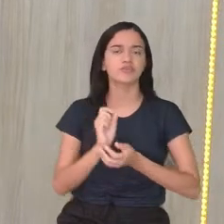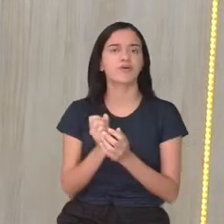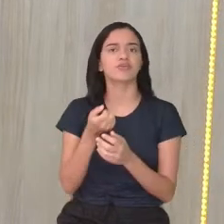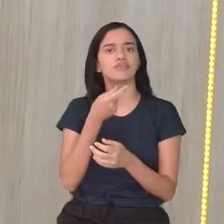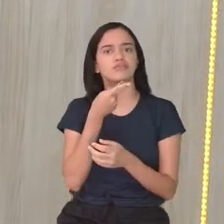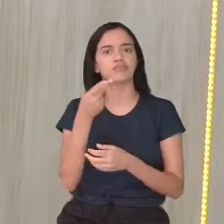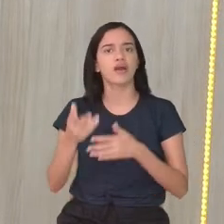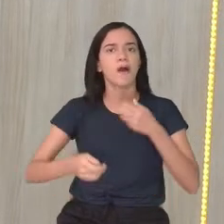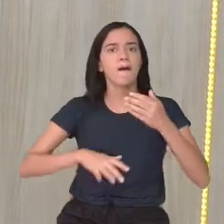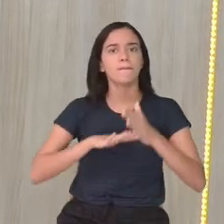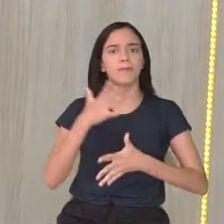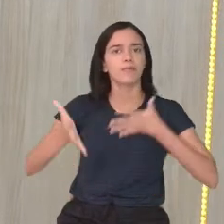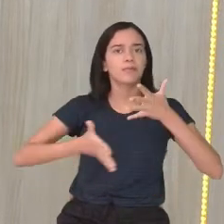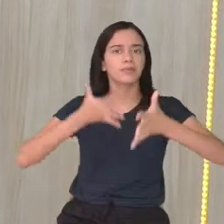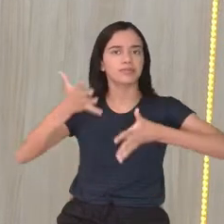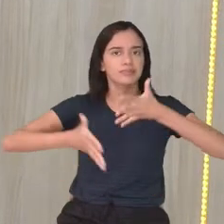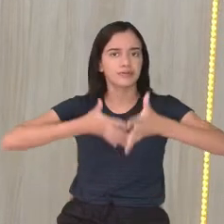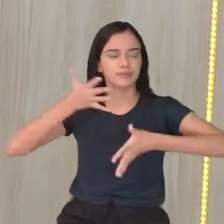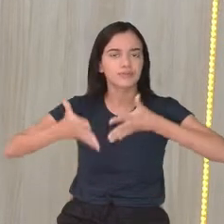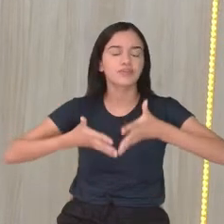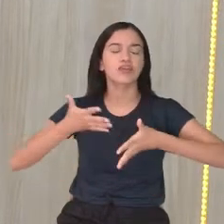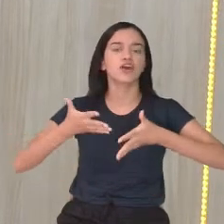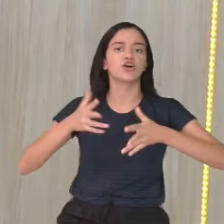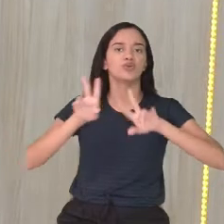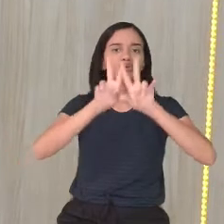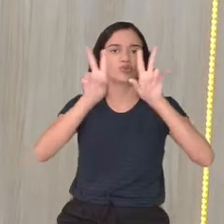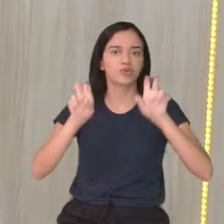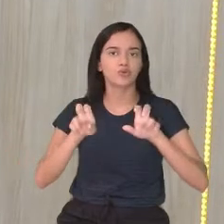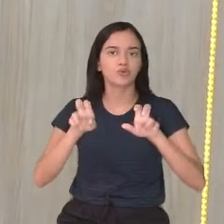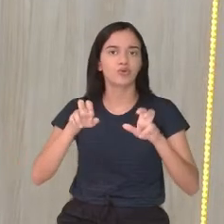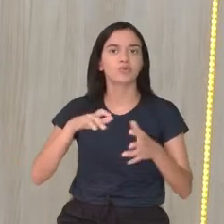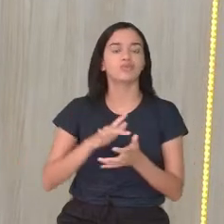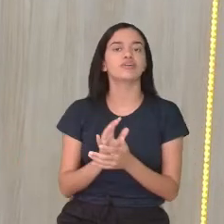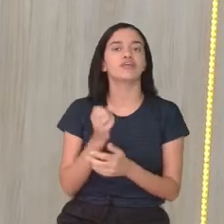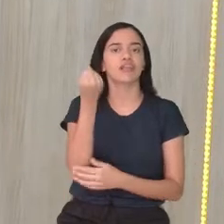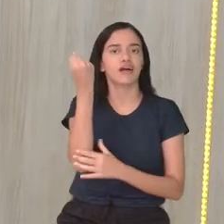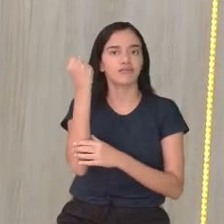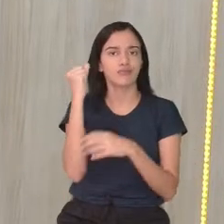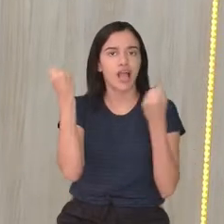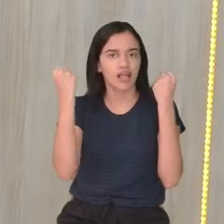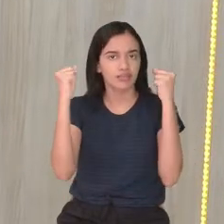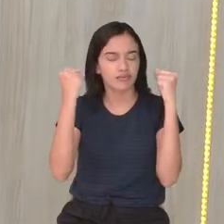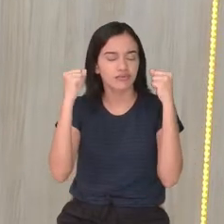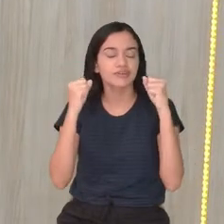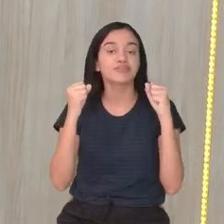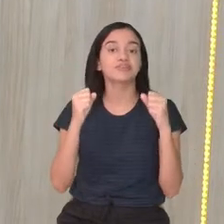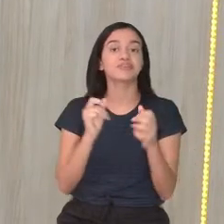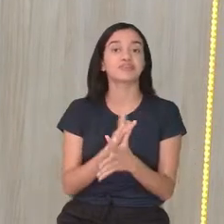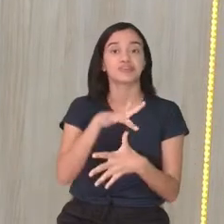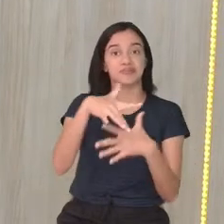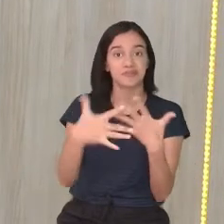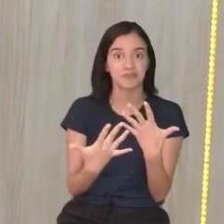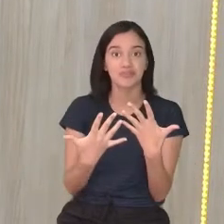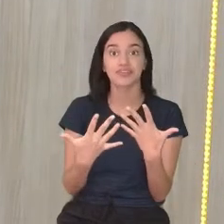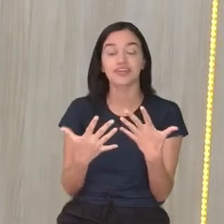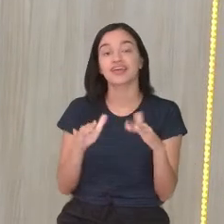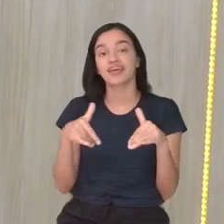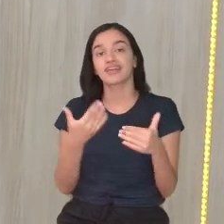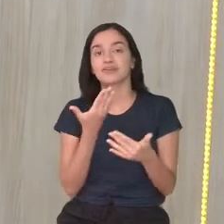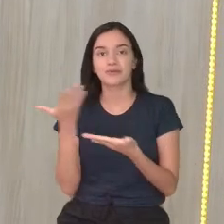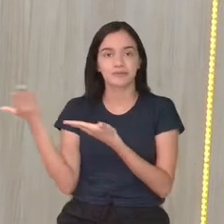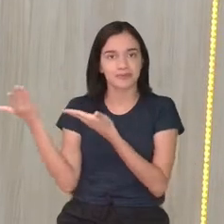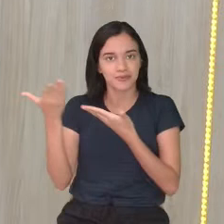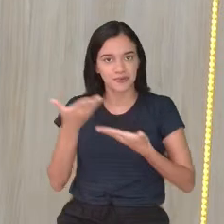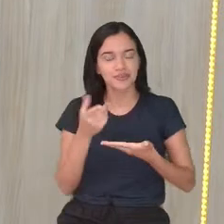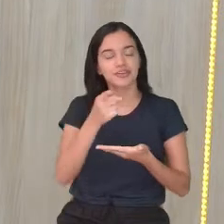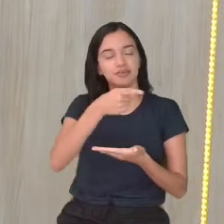algumas coisas sobre o esporte, né, sobre o mundo da educação física, também através aí das Libras, né? Então fica esse convite para